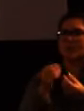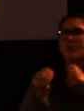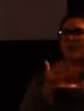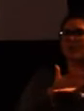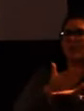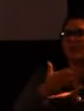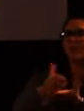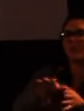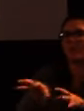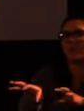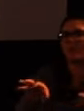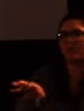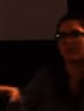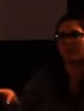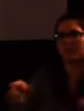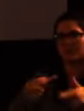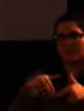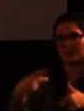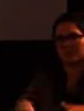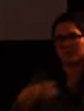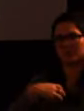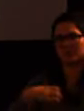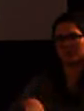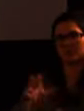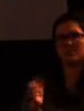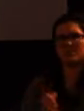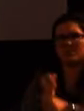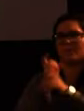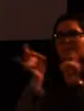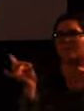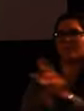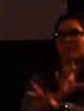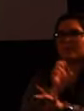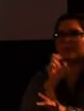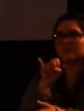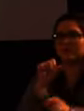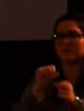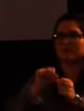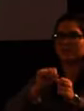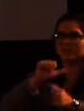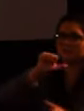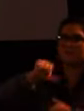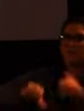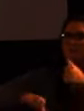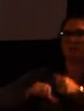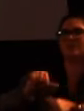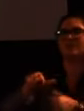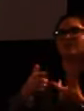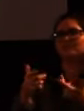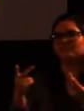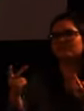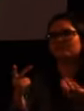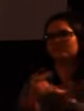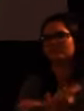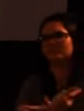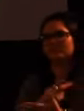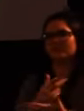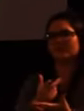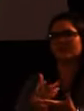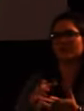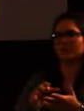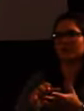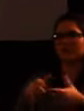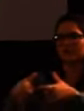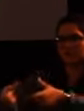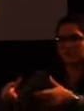nisso, porque nós temos uma cidade construída e quando a gente fala de reinventar essa cidade, isso passa por a gente reparcelar os espaços,